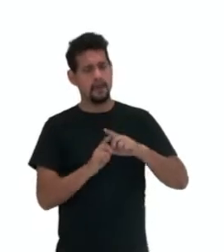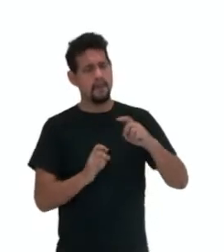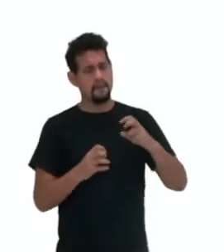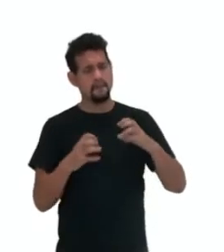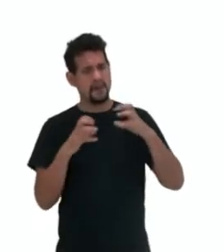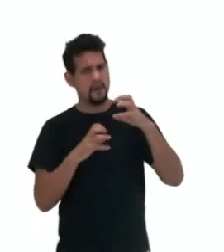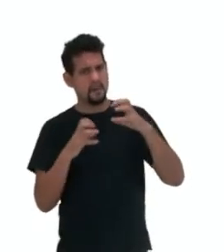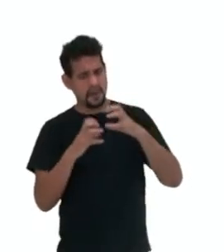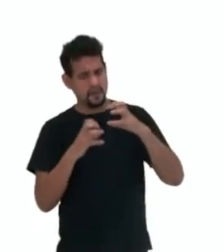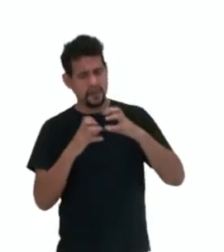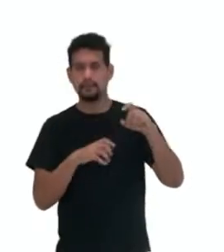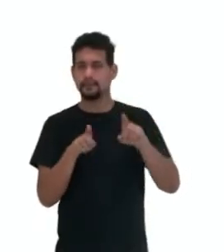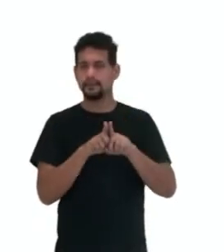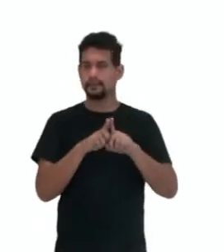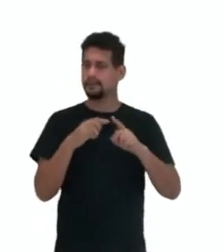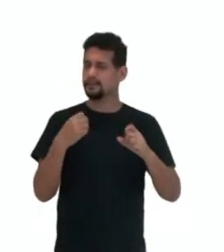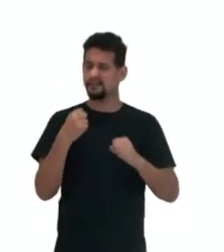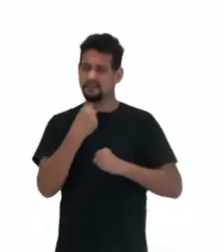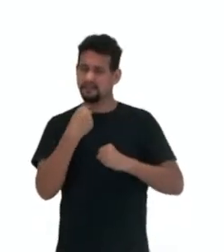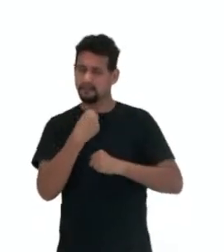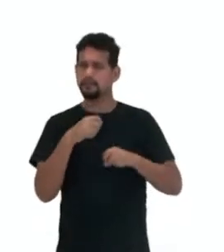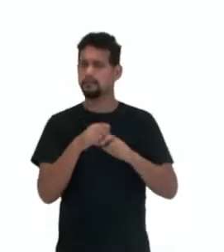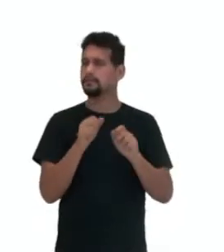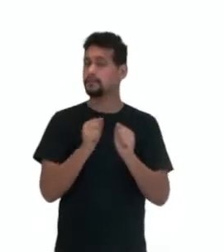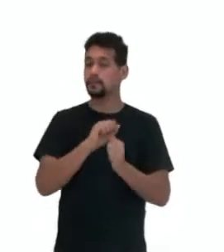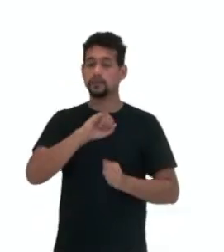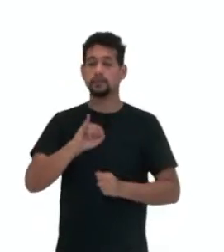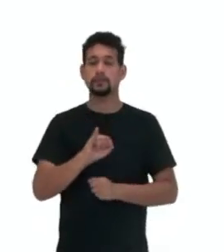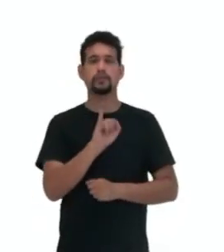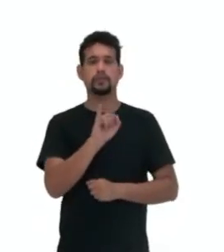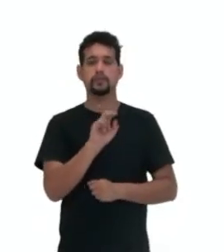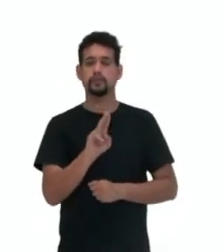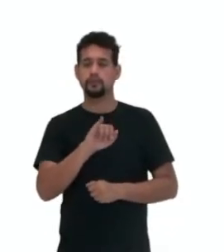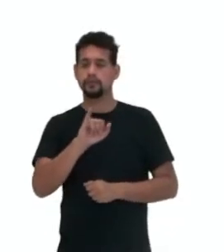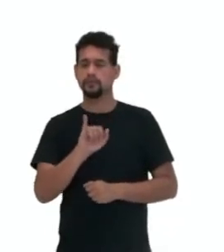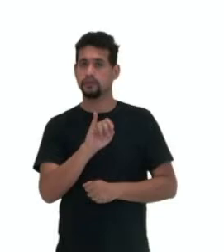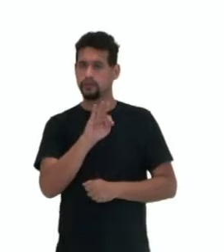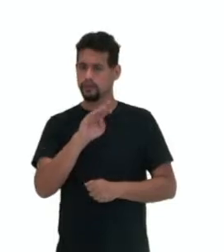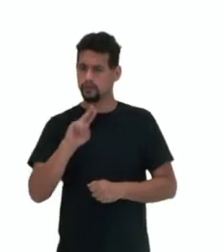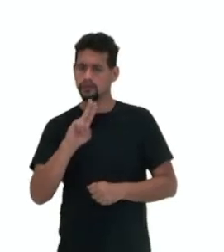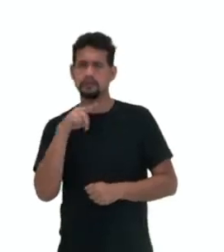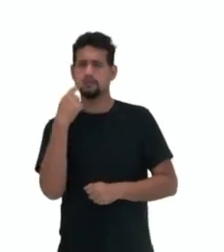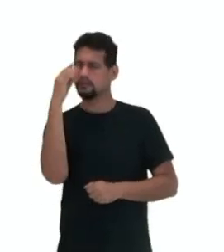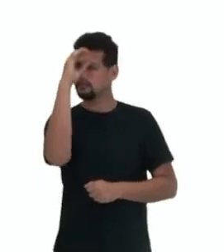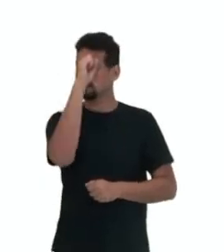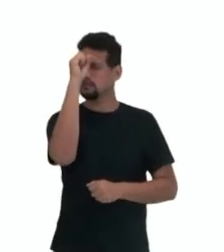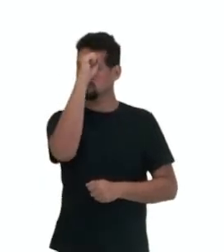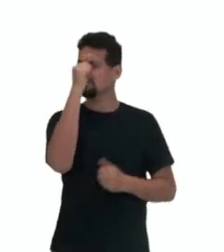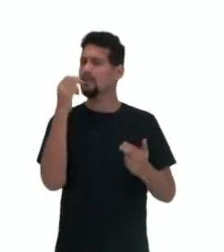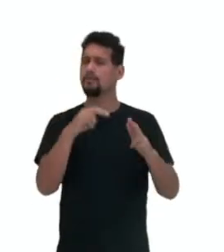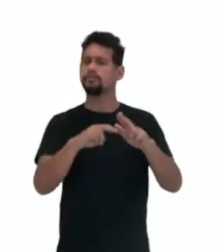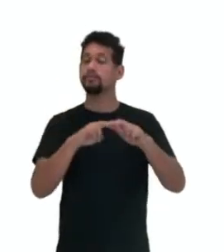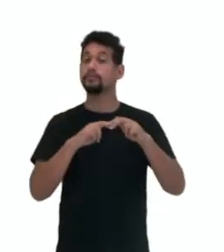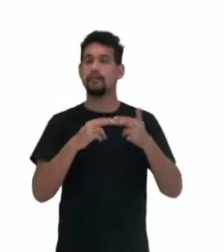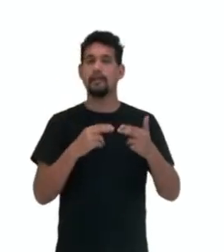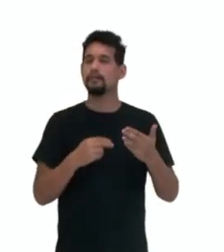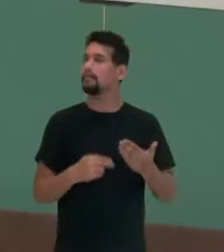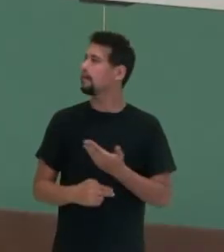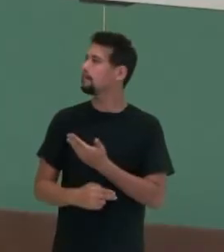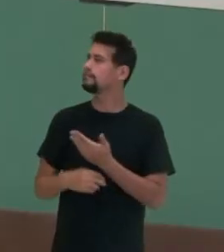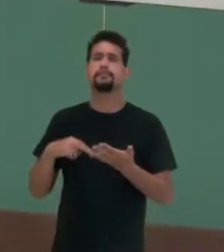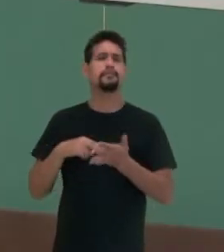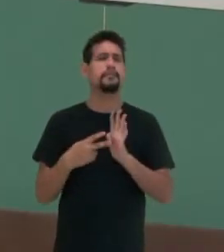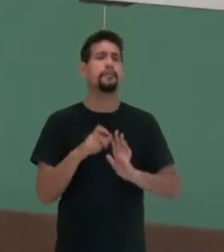bem característico de uma luta de jiu-jitsu, né? Então a gente vai entender por quê. O jiu-jitsu é uma luta que